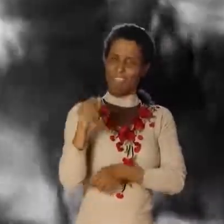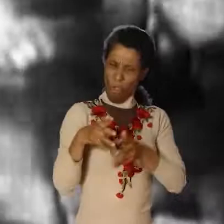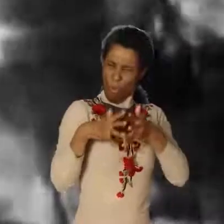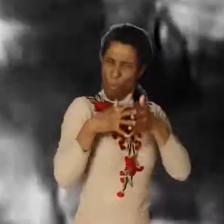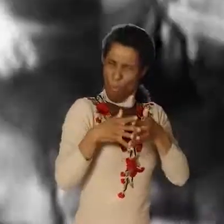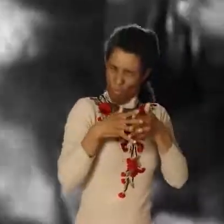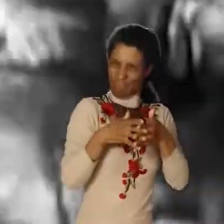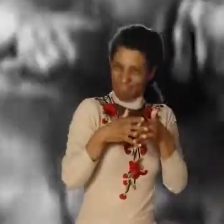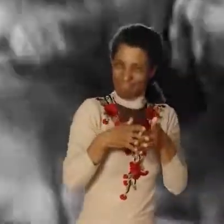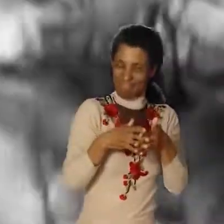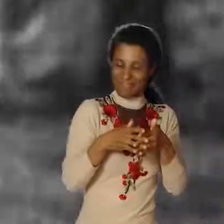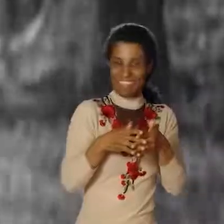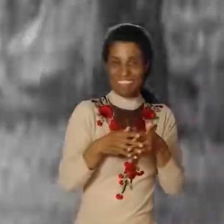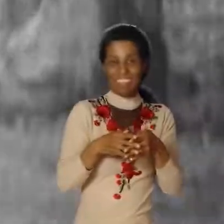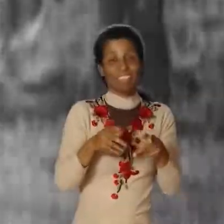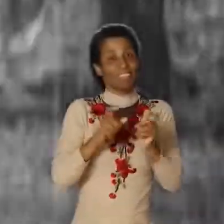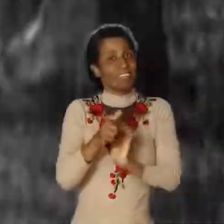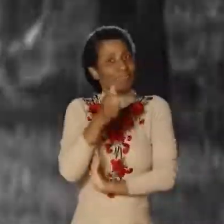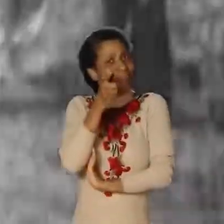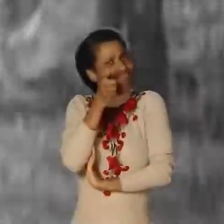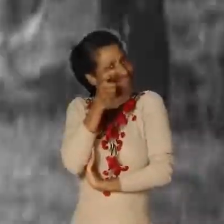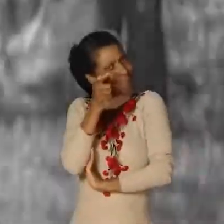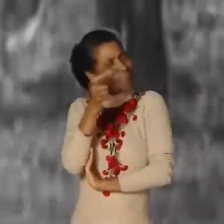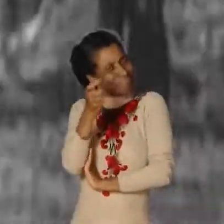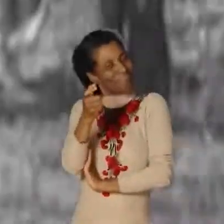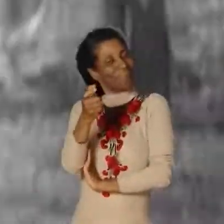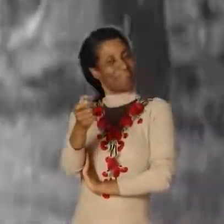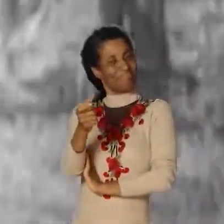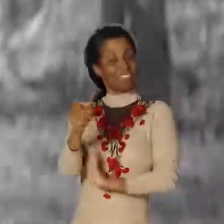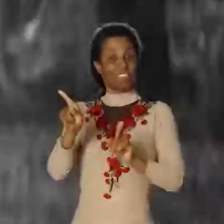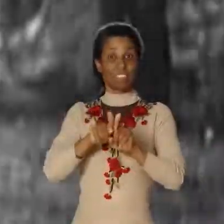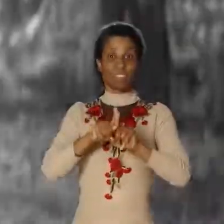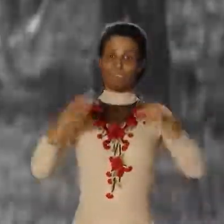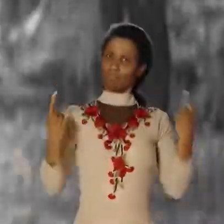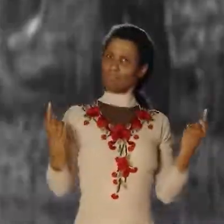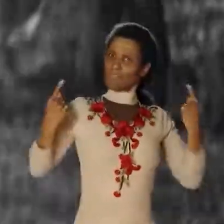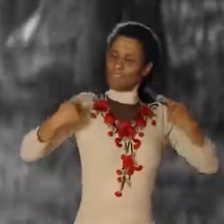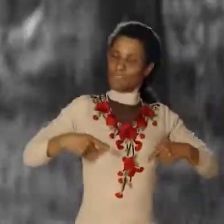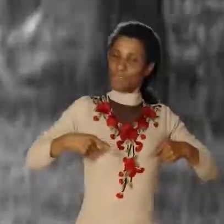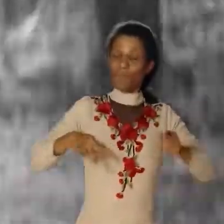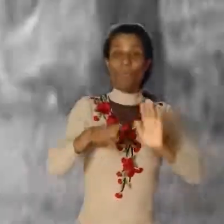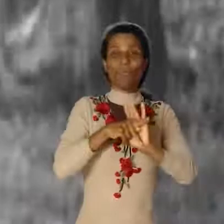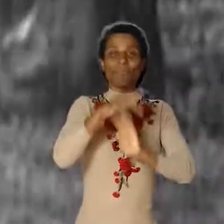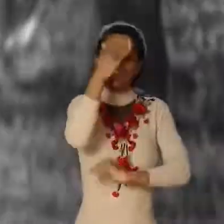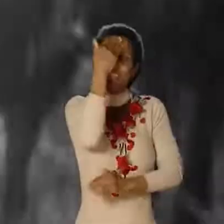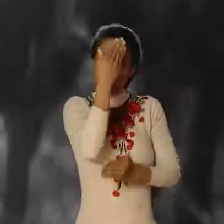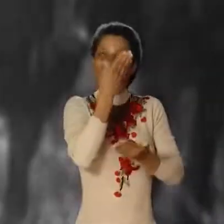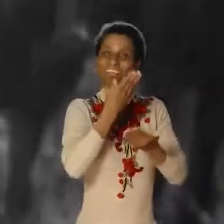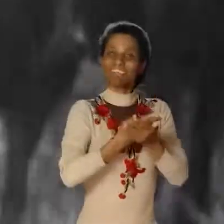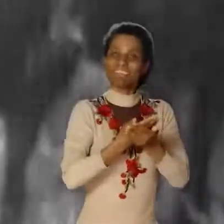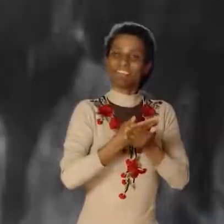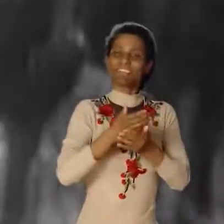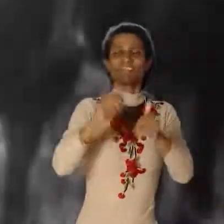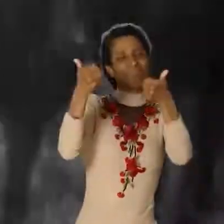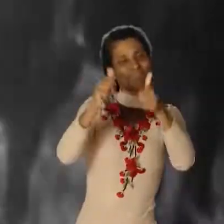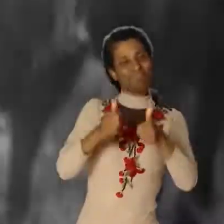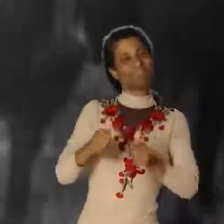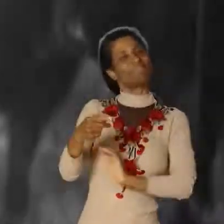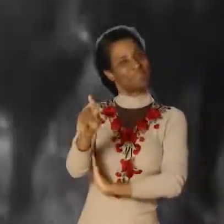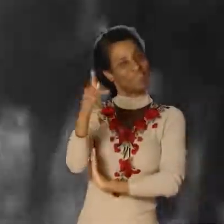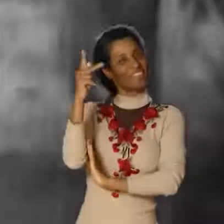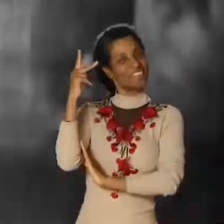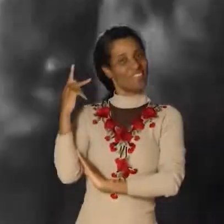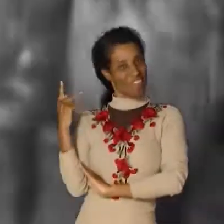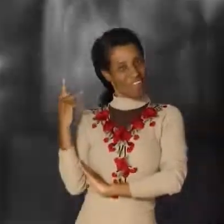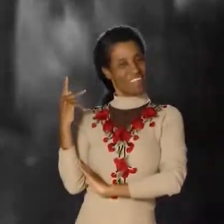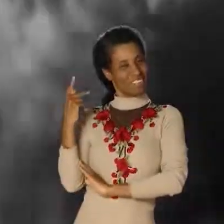pela sua complexidade e riqueza, segue despertando a nossa curiosidade e desafiando as nossas crenças